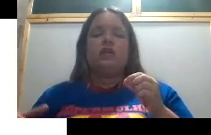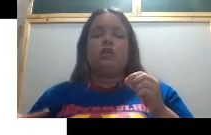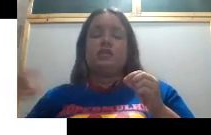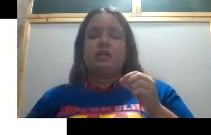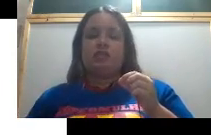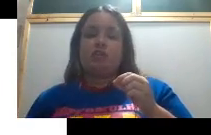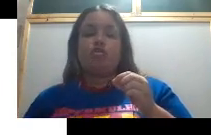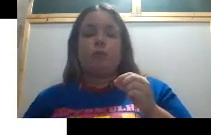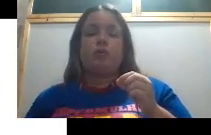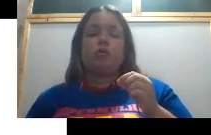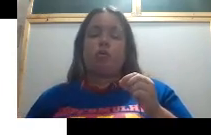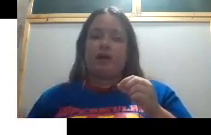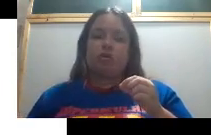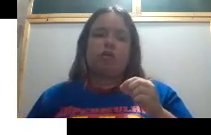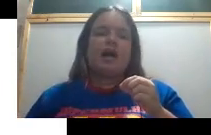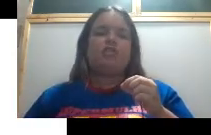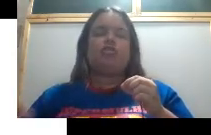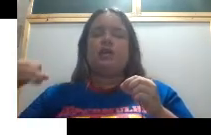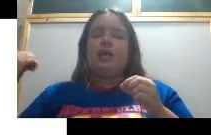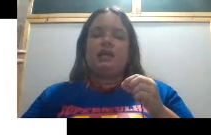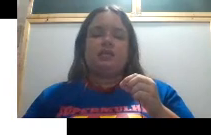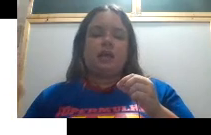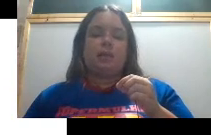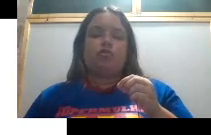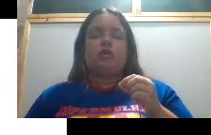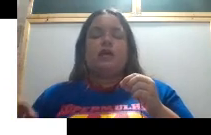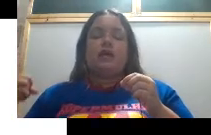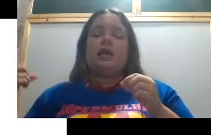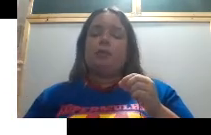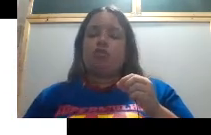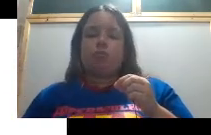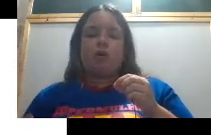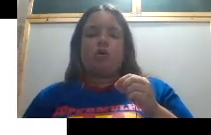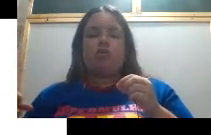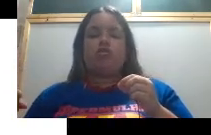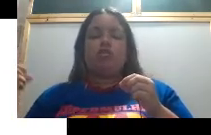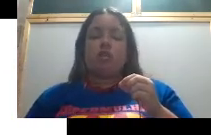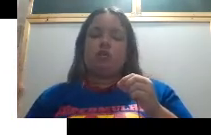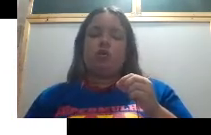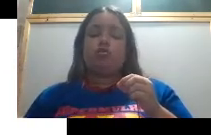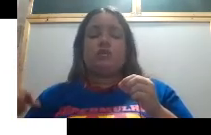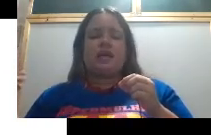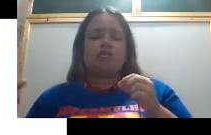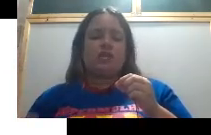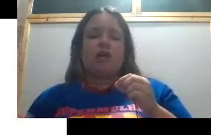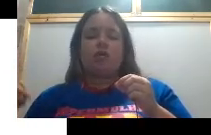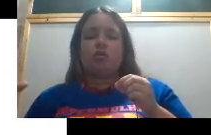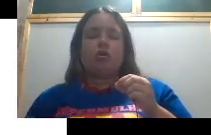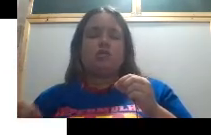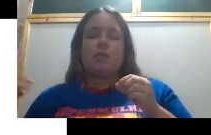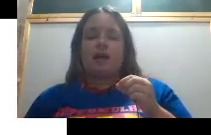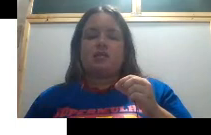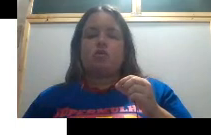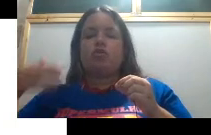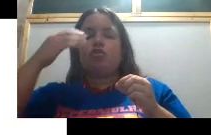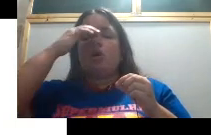março nos orifícios públicos ou particulares em tempos Campos de esportes escritórios salas de